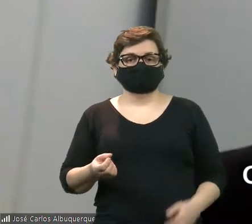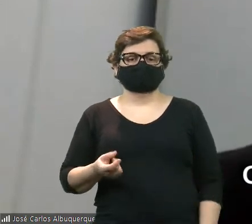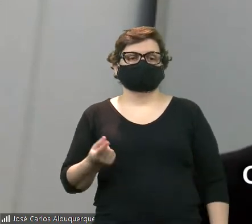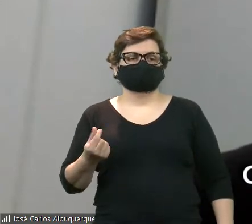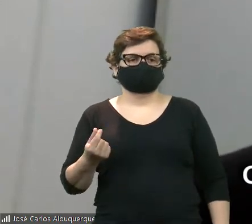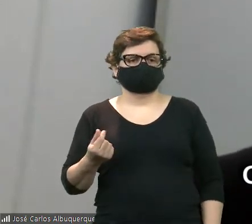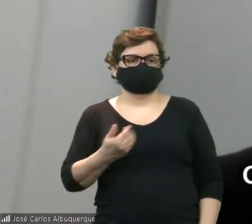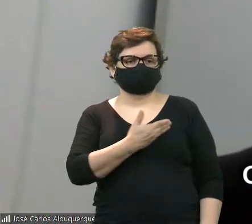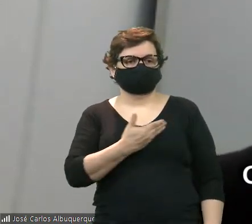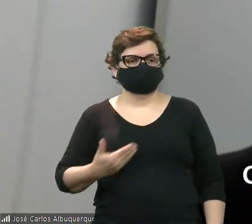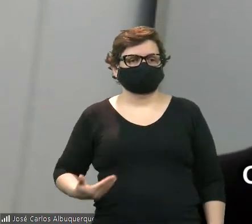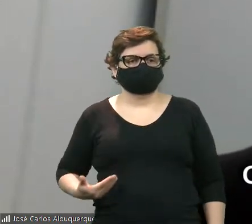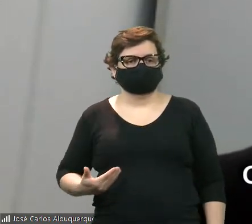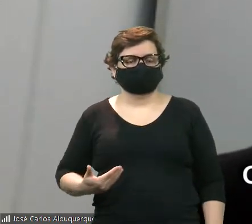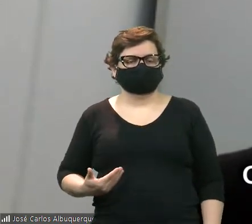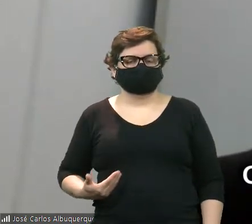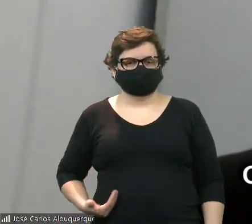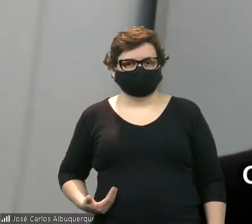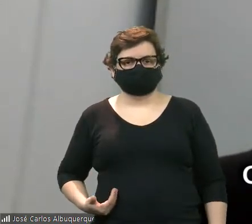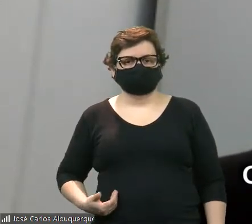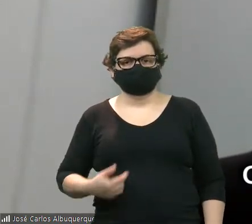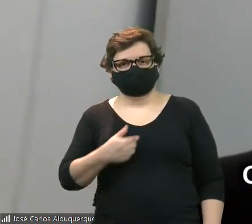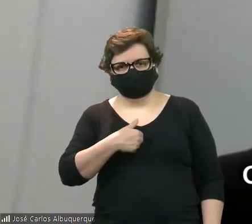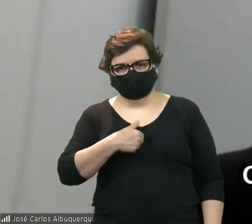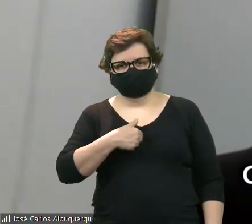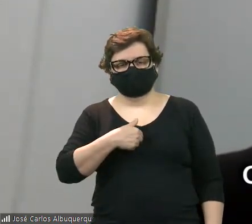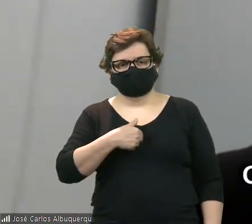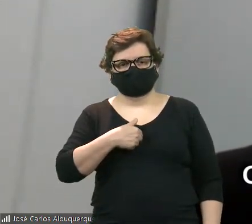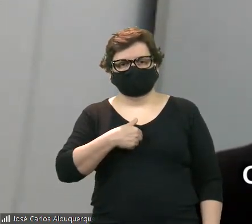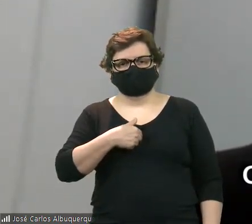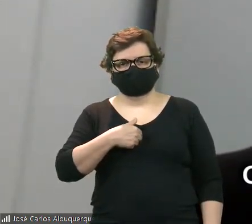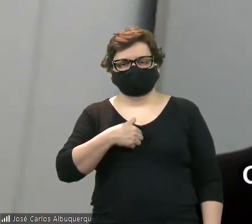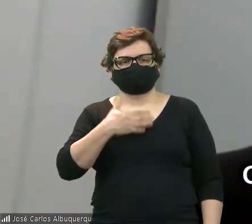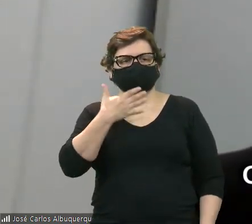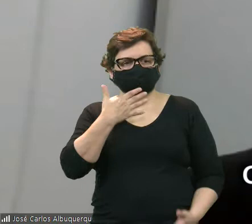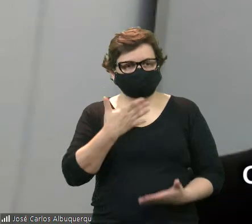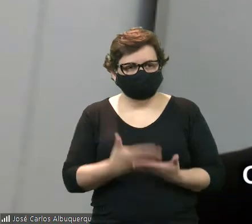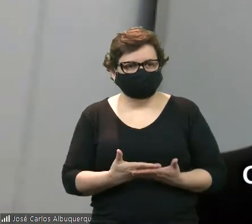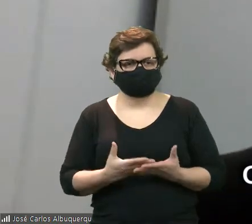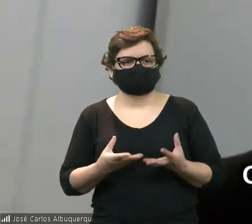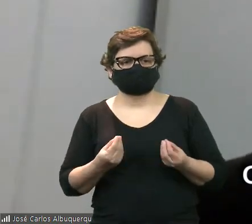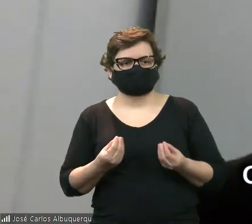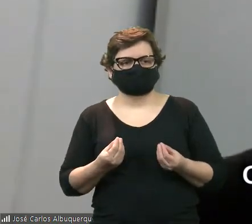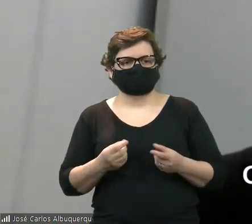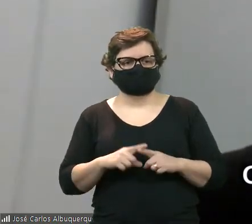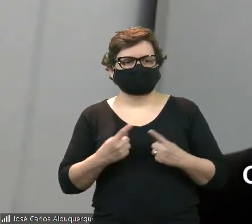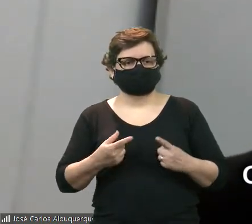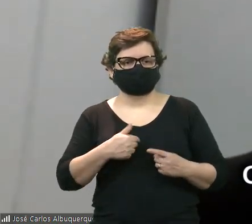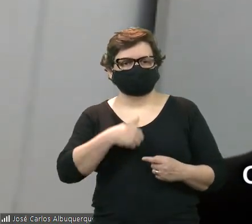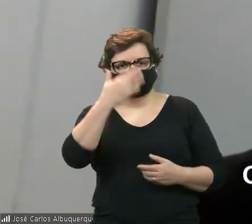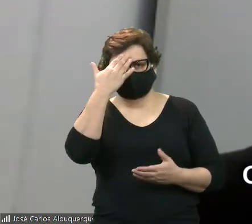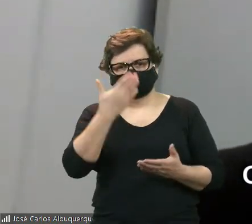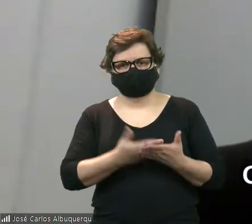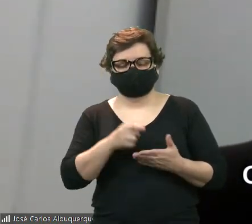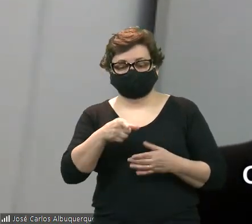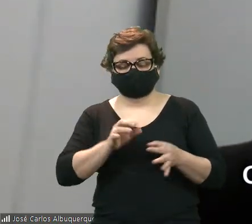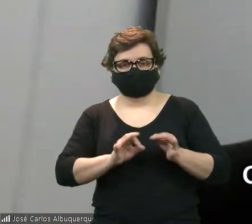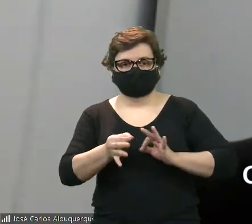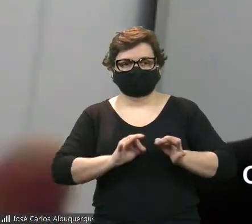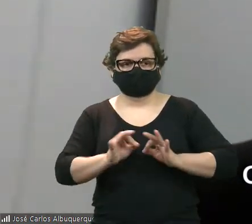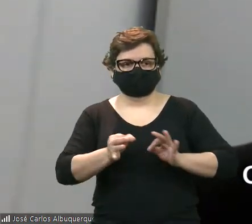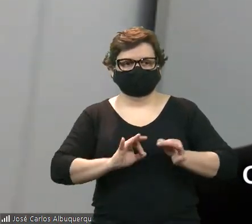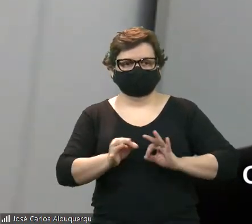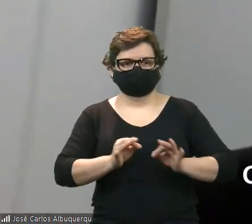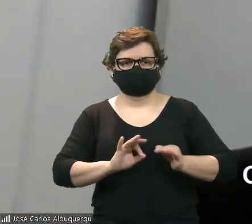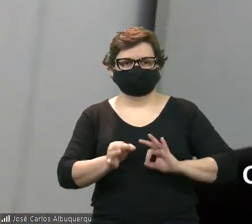tenho realmente uma admiração muito grande por ele. Eu tenho certeza que esse projeto aqui teria